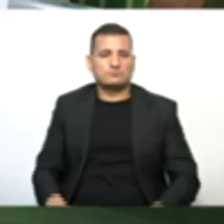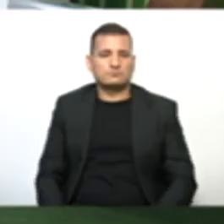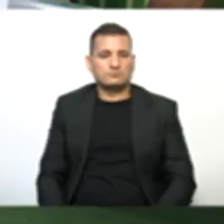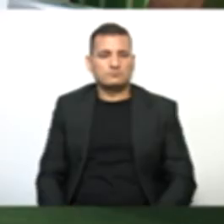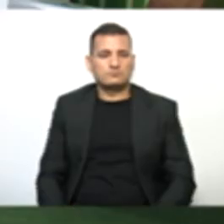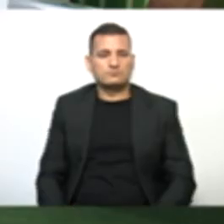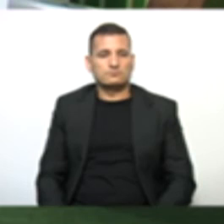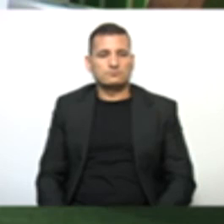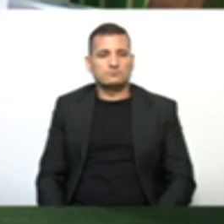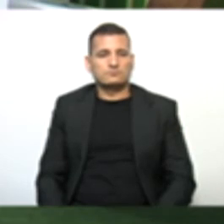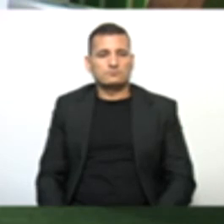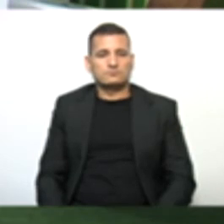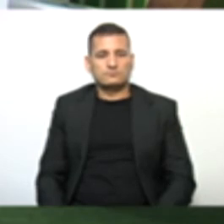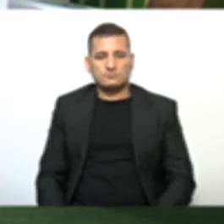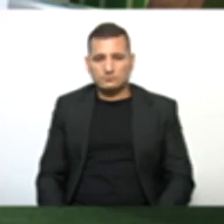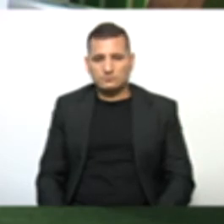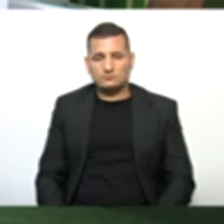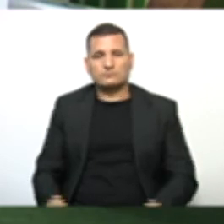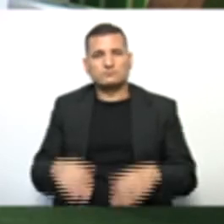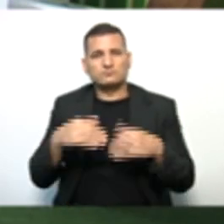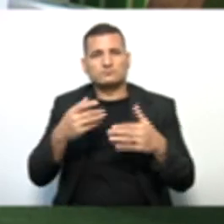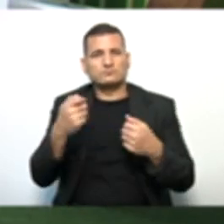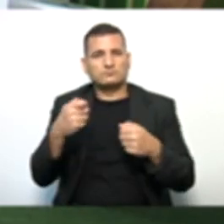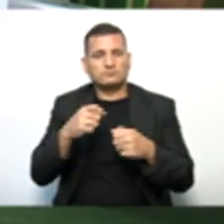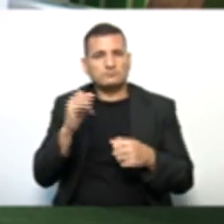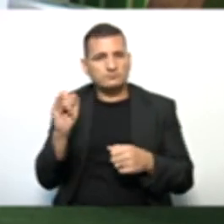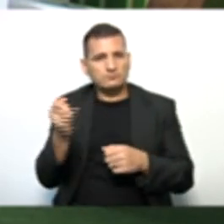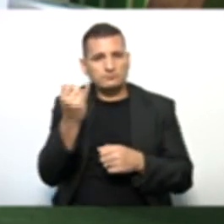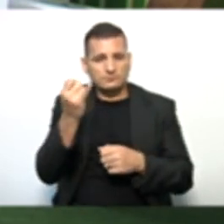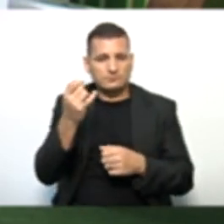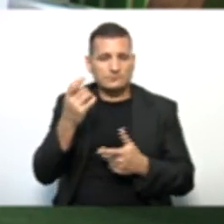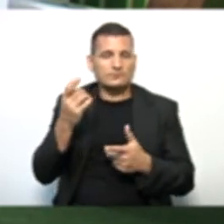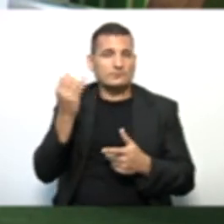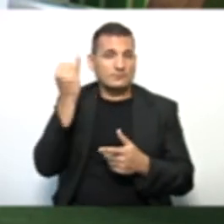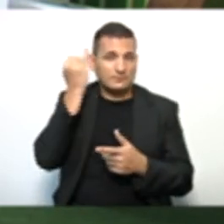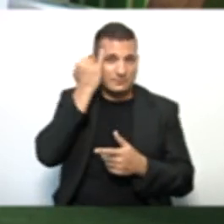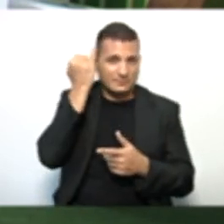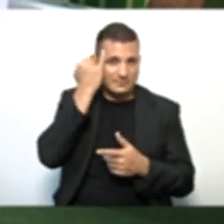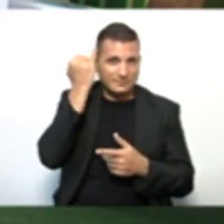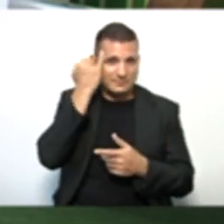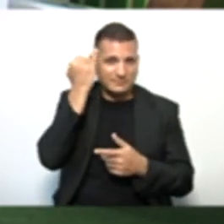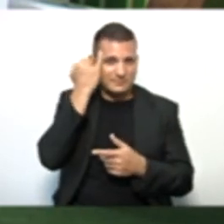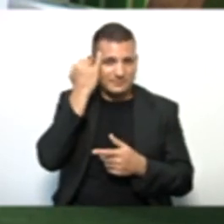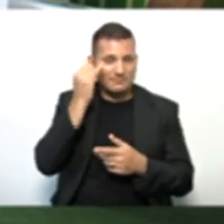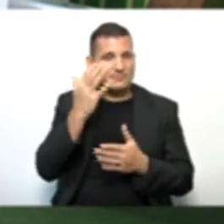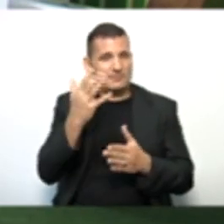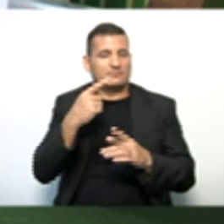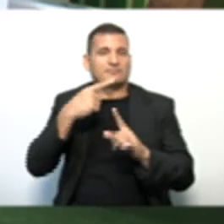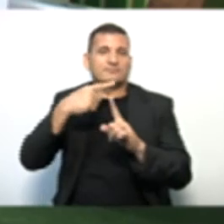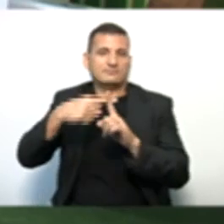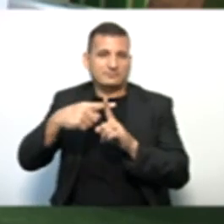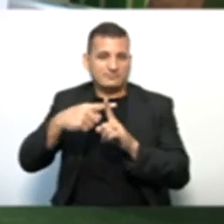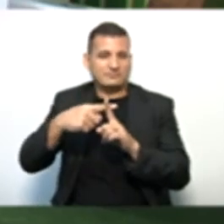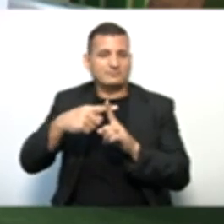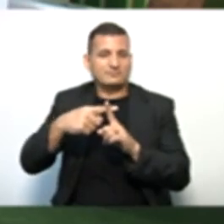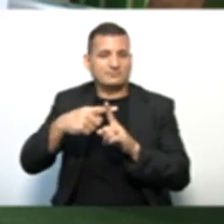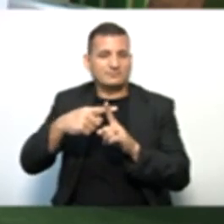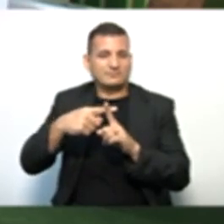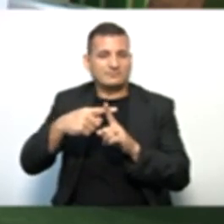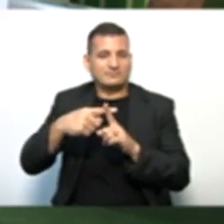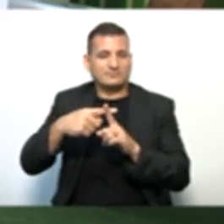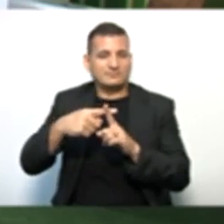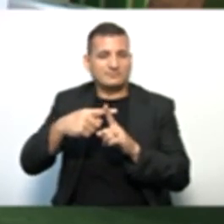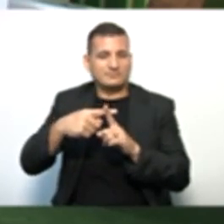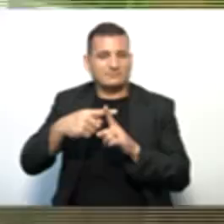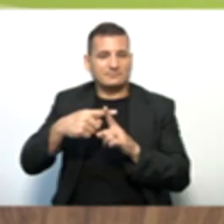com essa visão. Isso, a gente tem que aproveitar a nossa preguiça, mas da forma mais positiva, né? Positiva, né? Aquela coisa